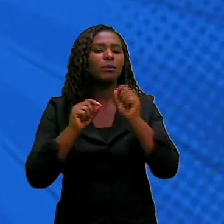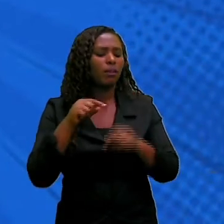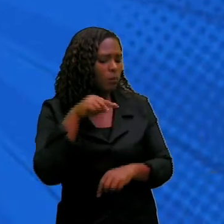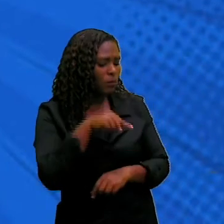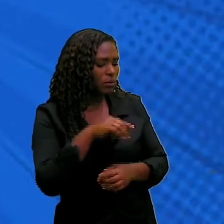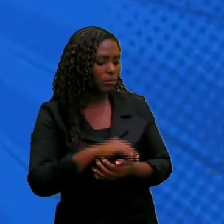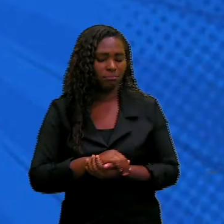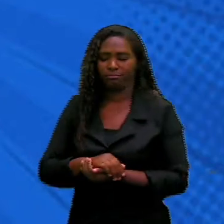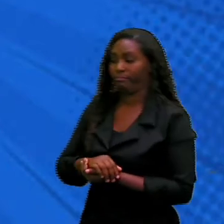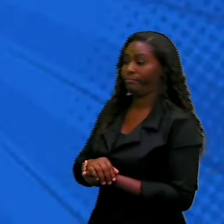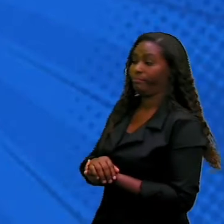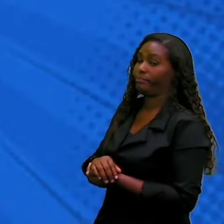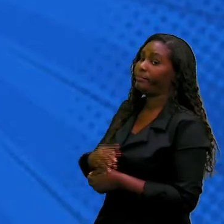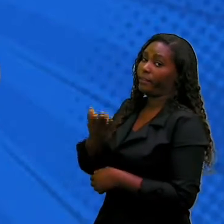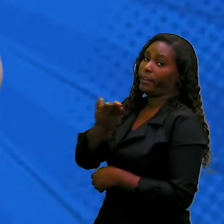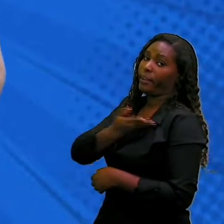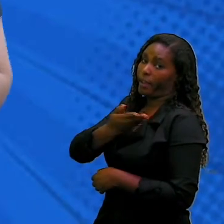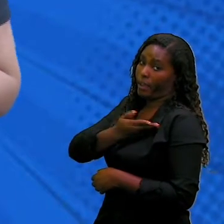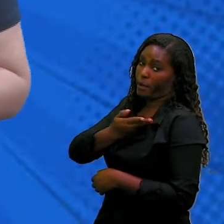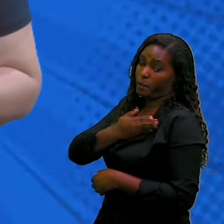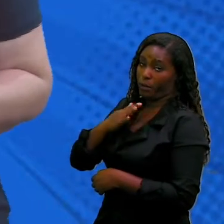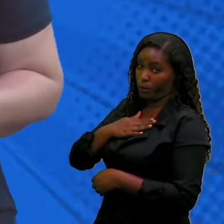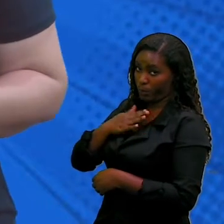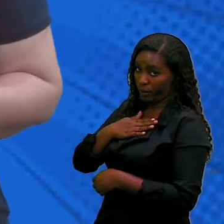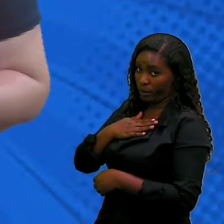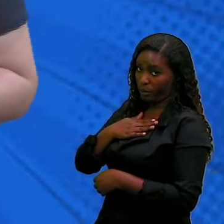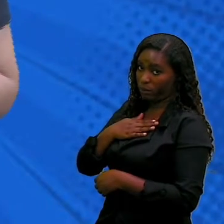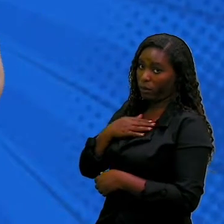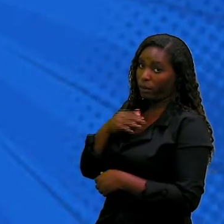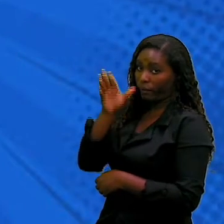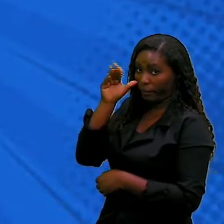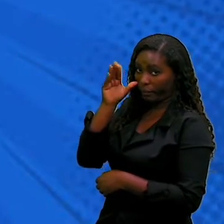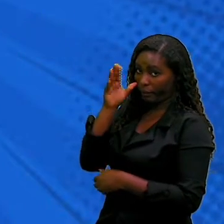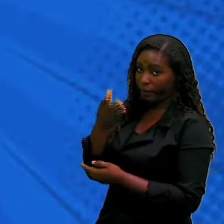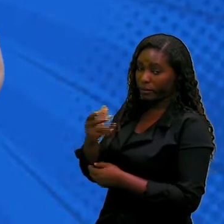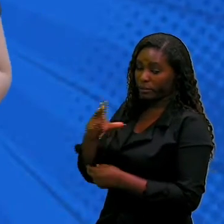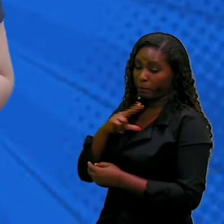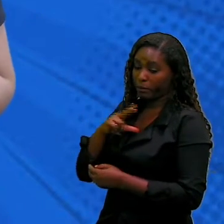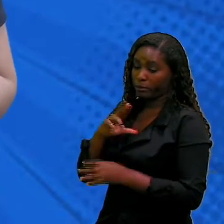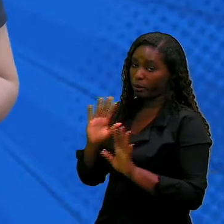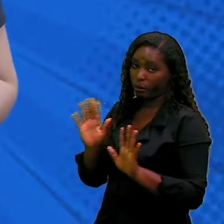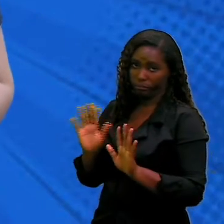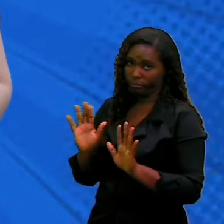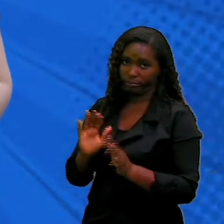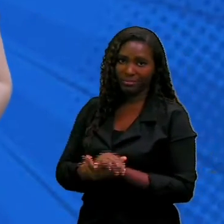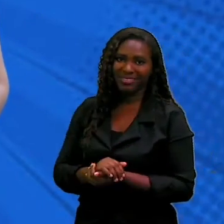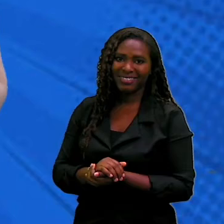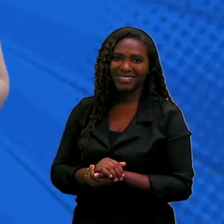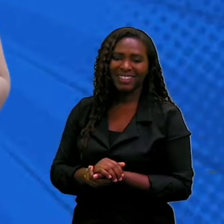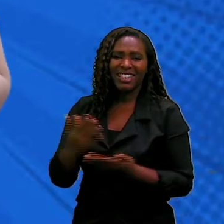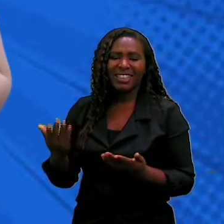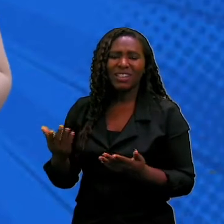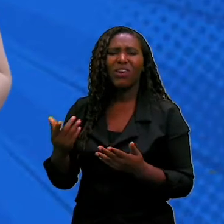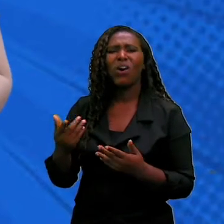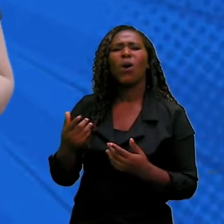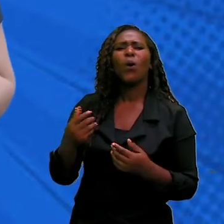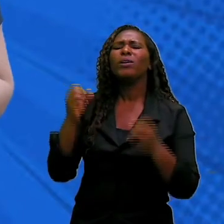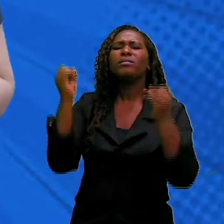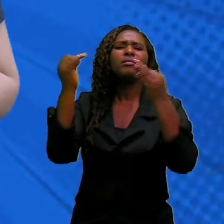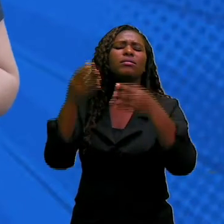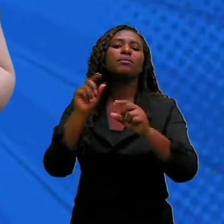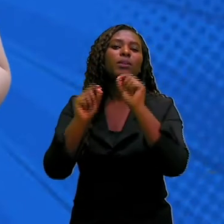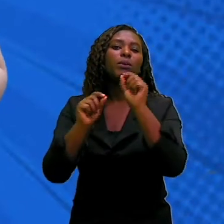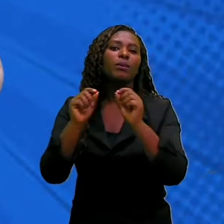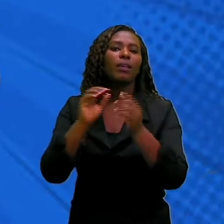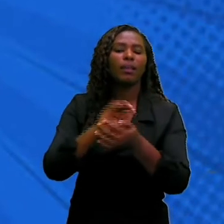Ui, né? Ui. Esse cartoon, pessoal, ele é de Alexandre Beck. Ele chama a atenção para uma relação